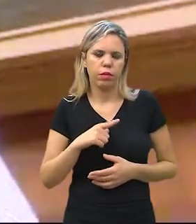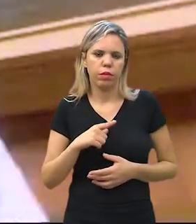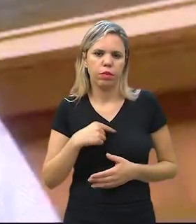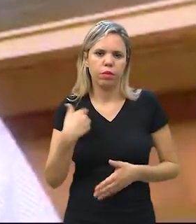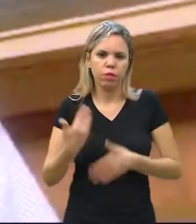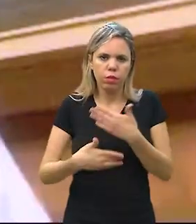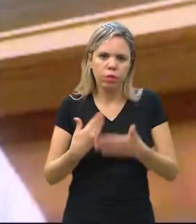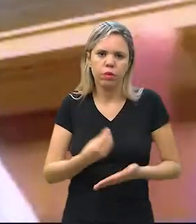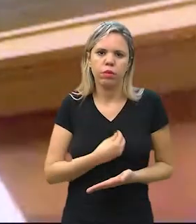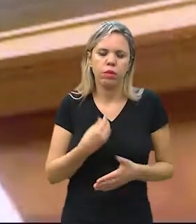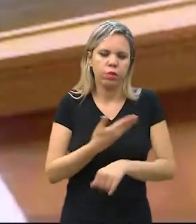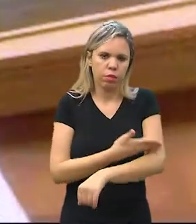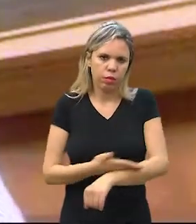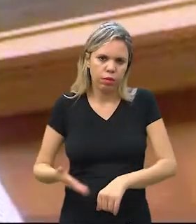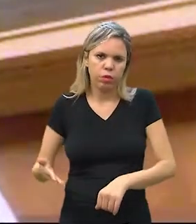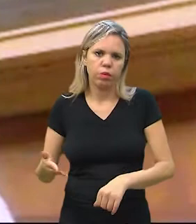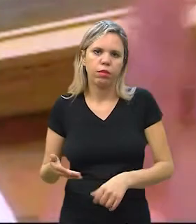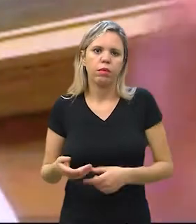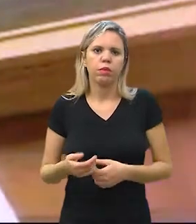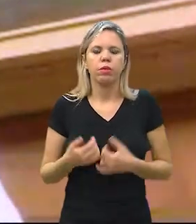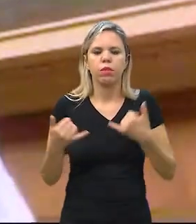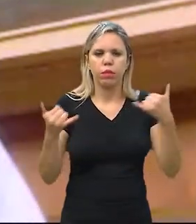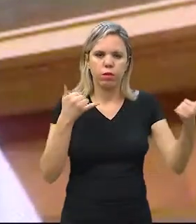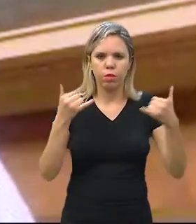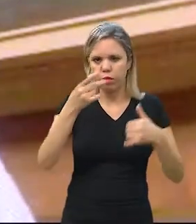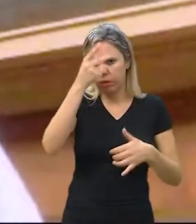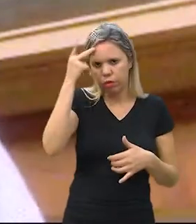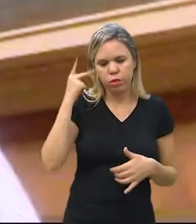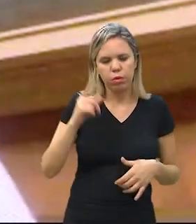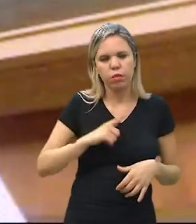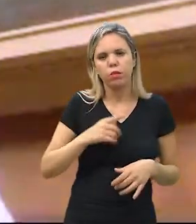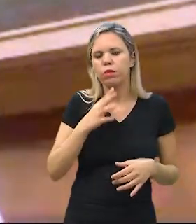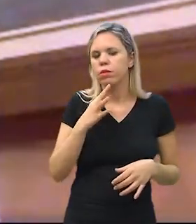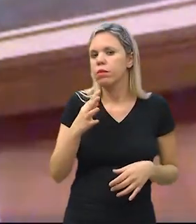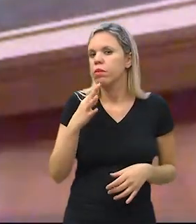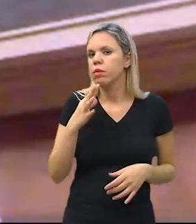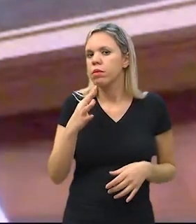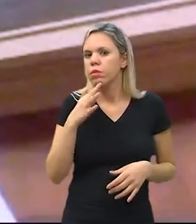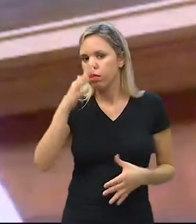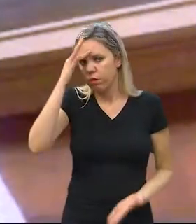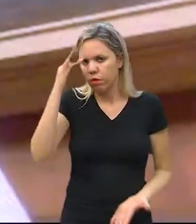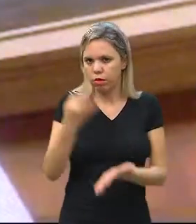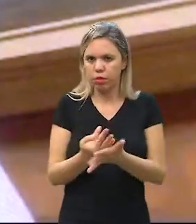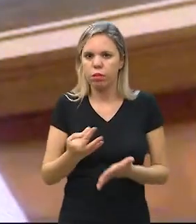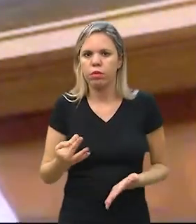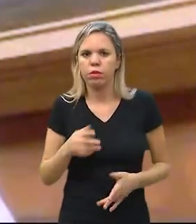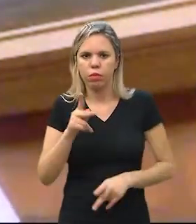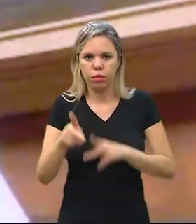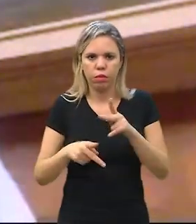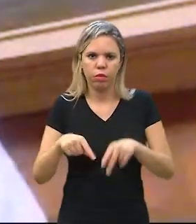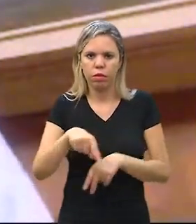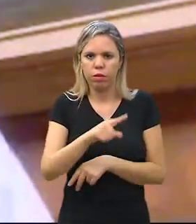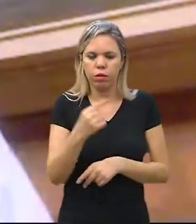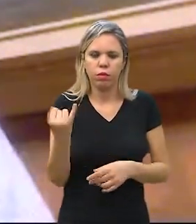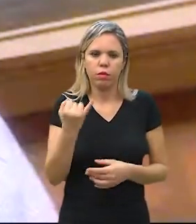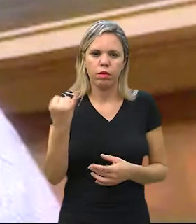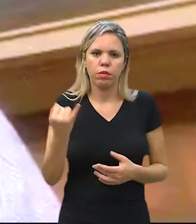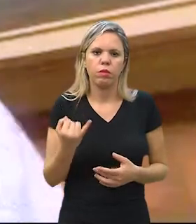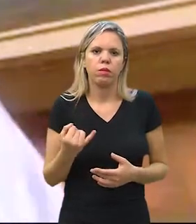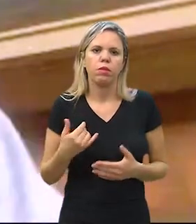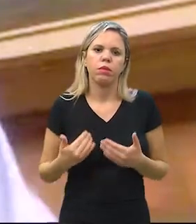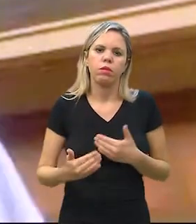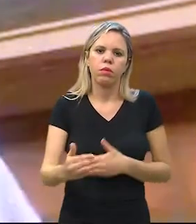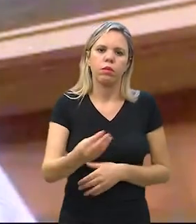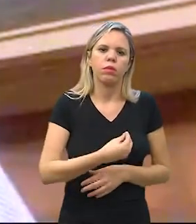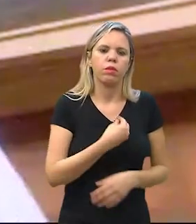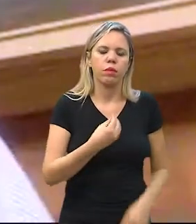nossa rotina o hábito de ligar para pessoas que a gente conhece e confia, pessoas que foram importantes